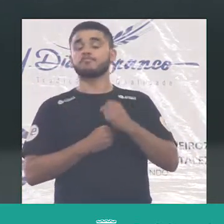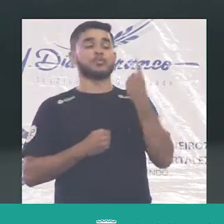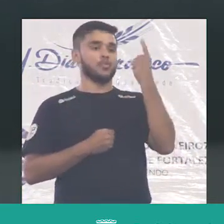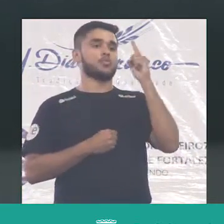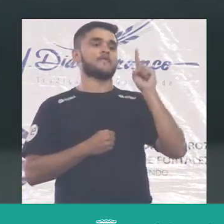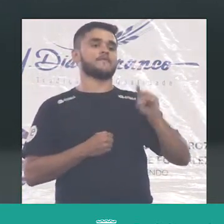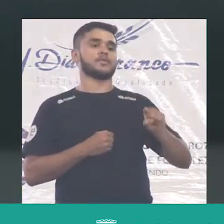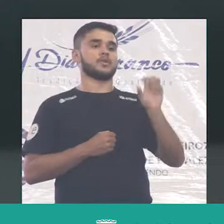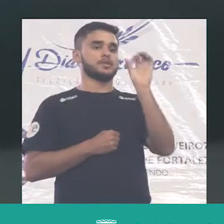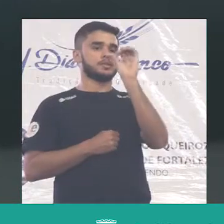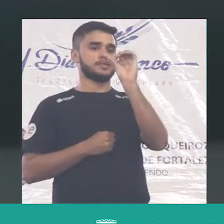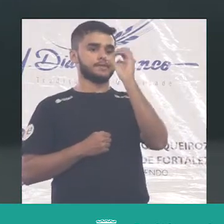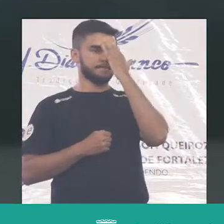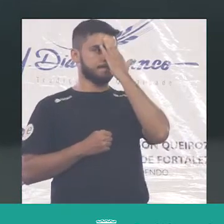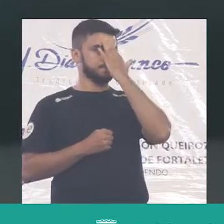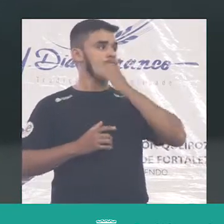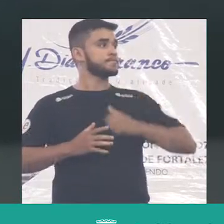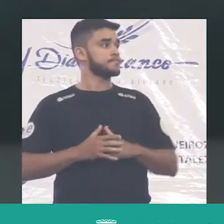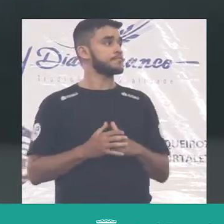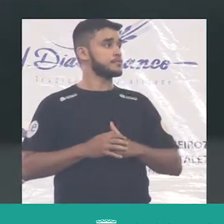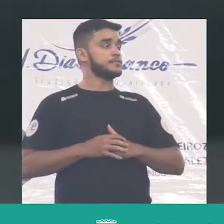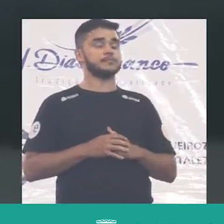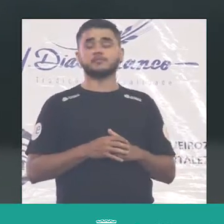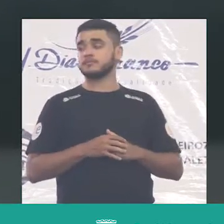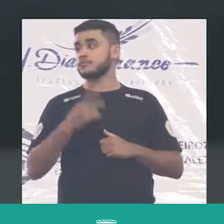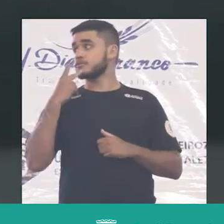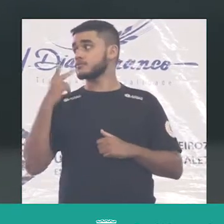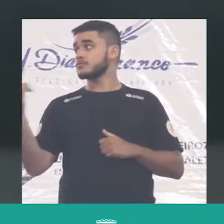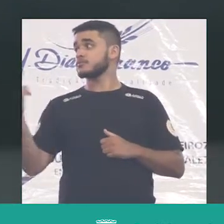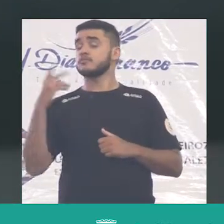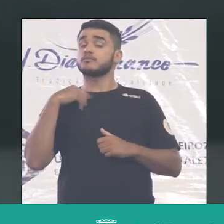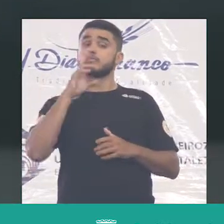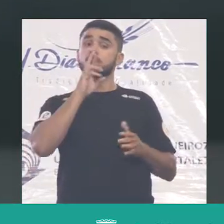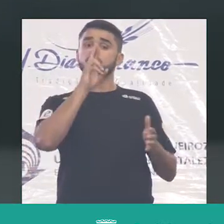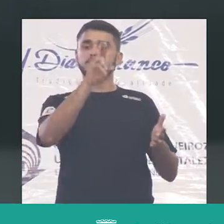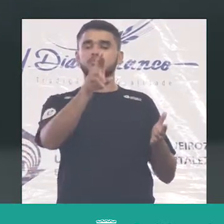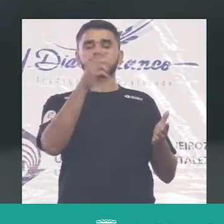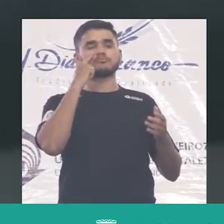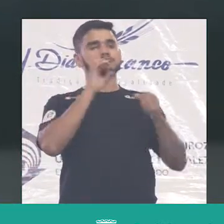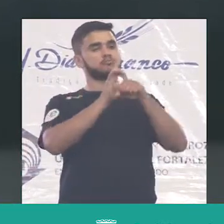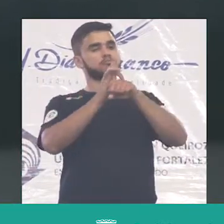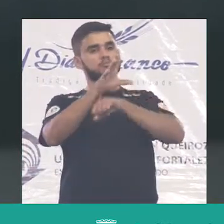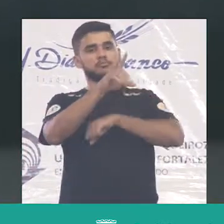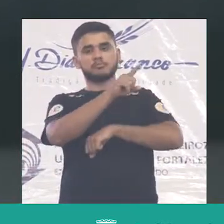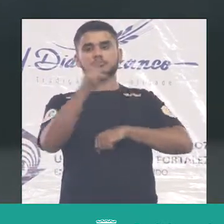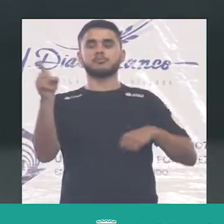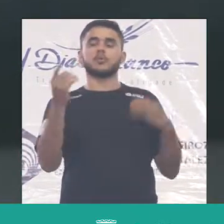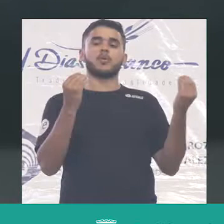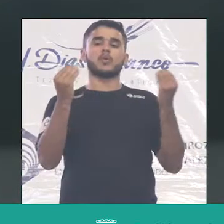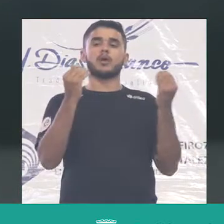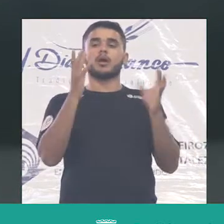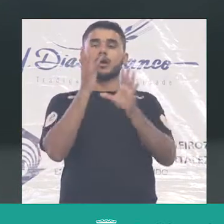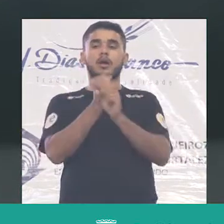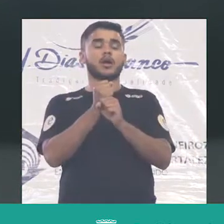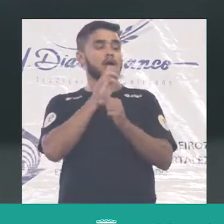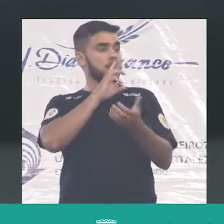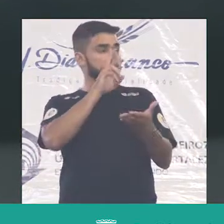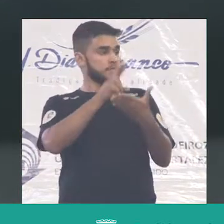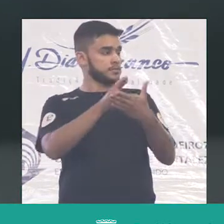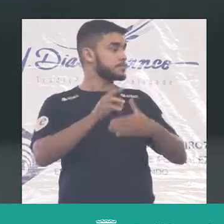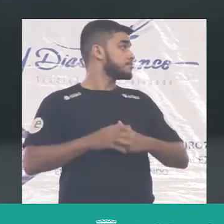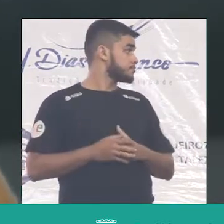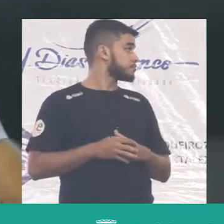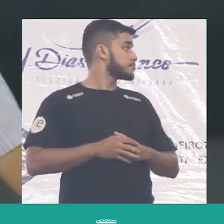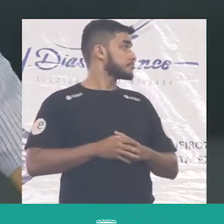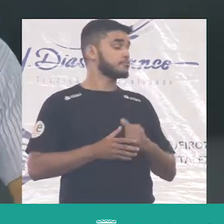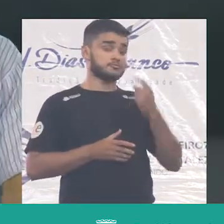1,6. Tem um bizu que eu costumo falar para os meus alunos, para você fazer algumas contas mais rápidas, mas